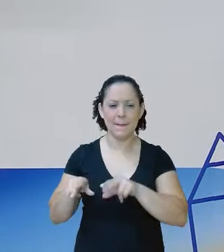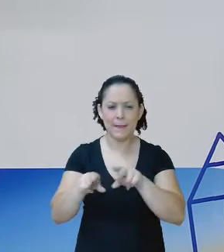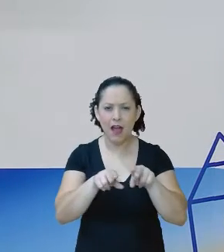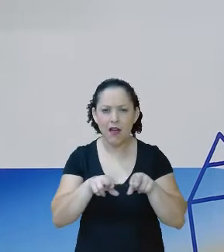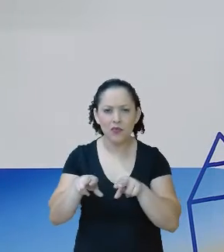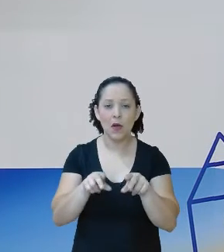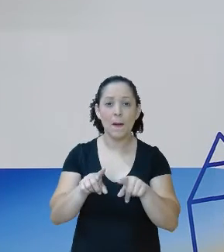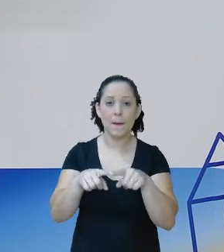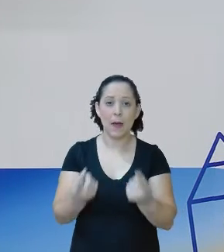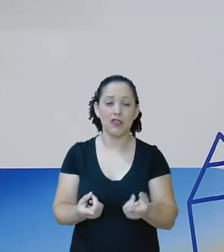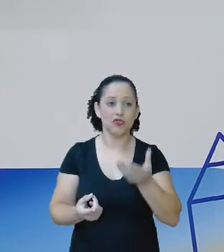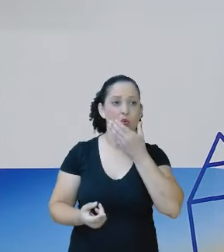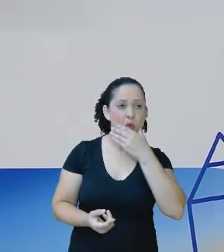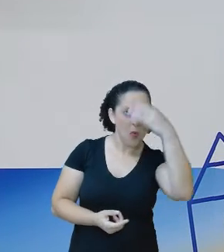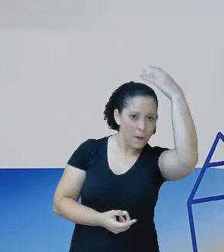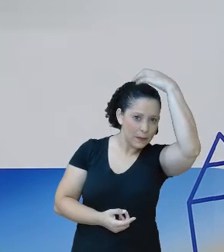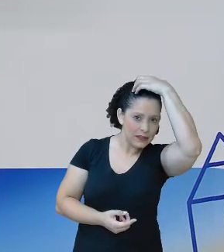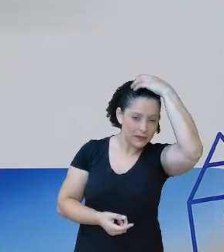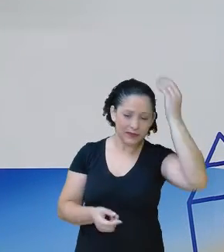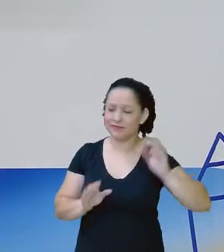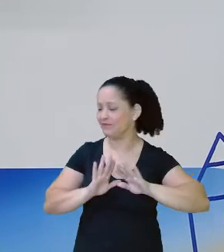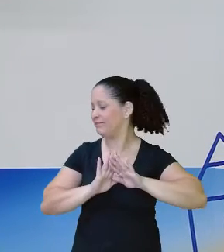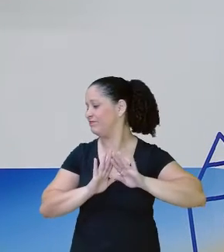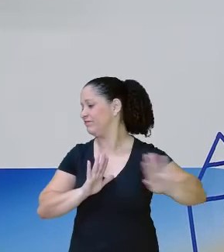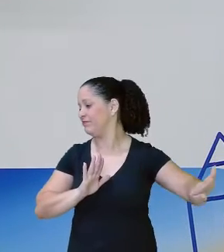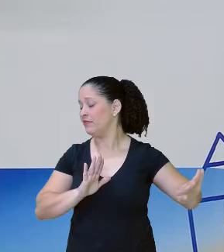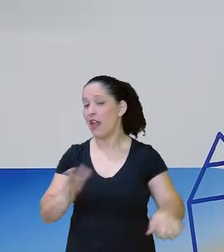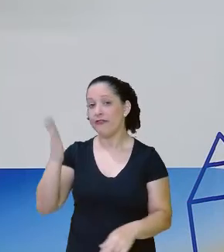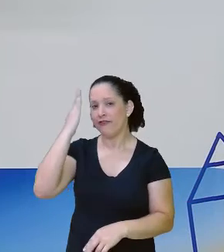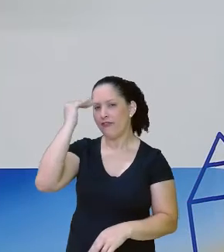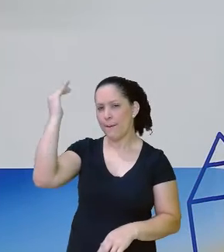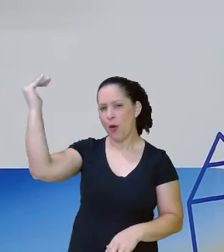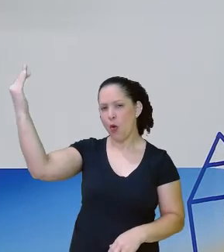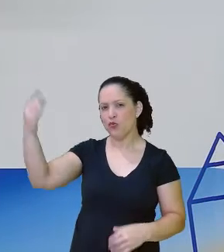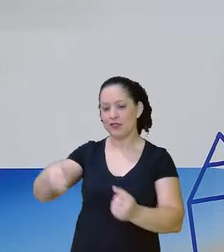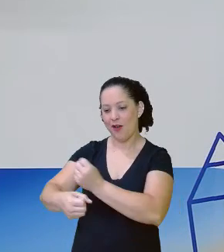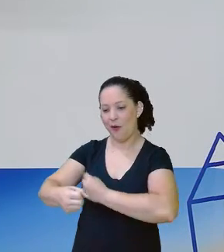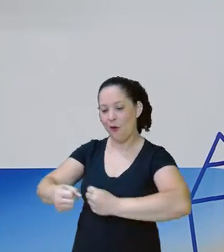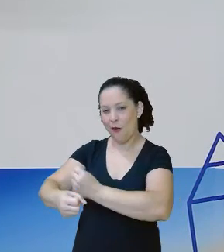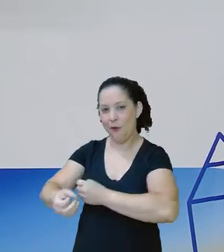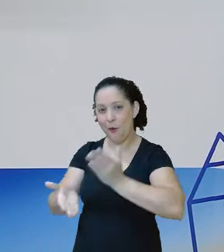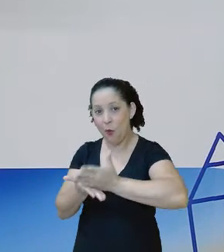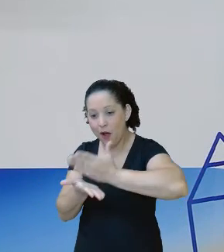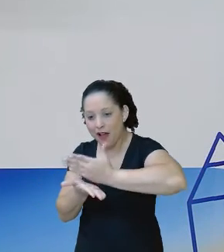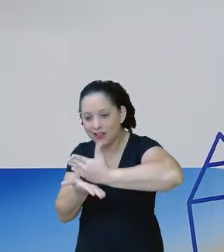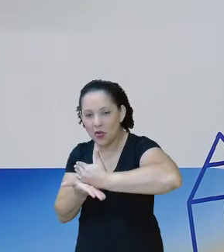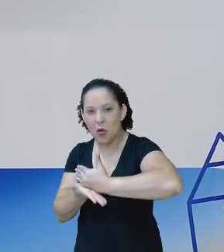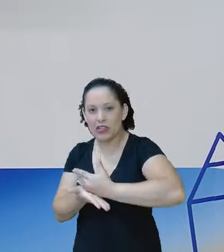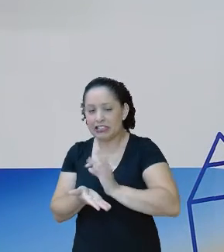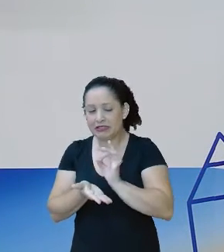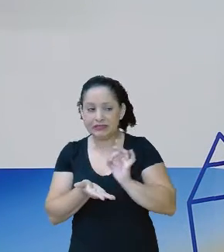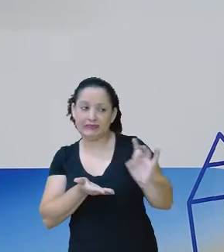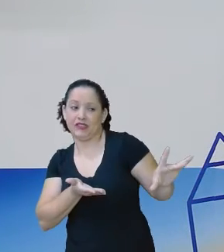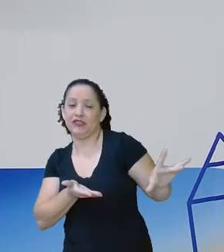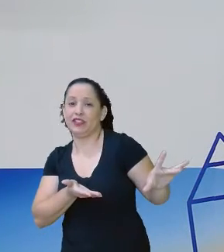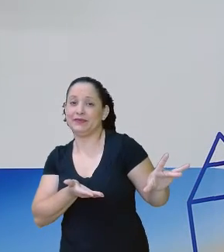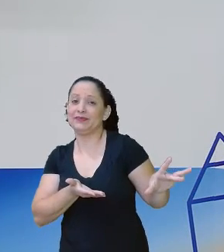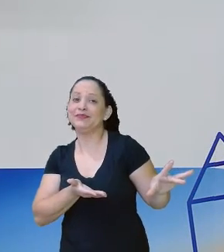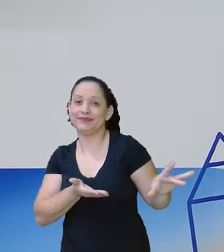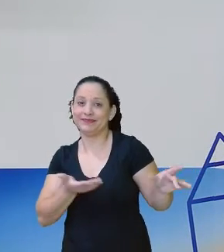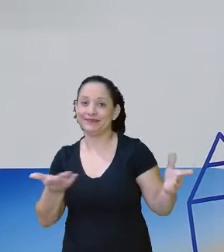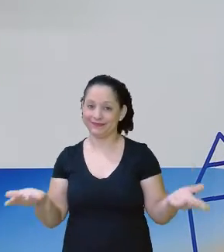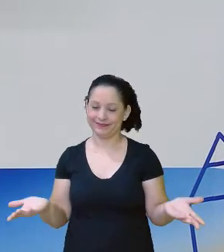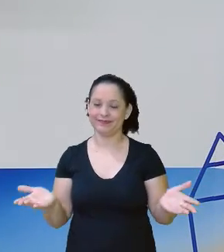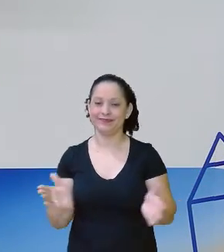nem precisou mais do príncipe, né? Porque ela ficou tão famosa com a sua torta, que aí ela já dispensou ali, né, o príncipe encantado.